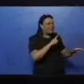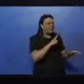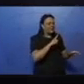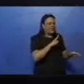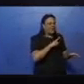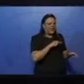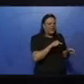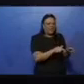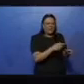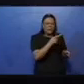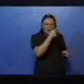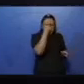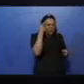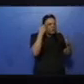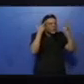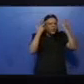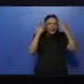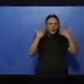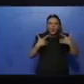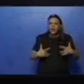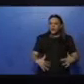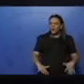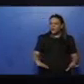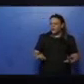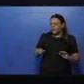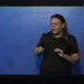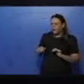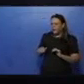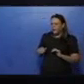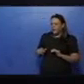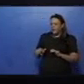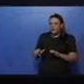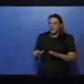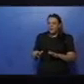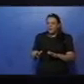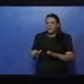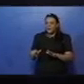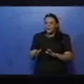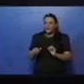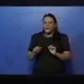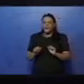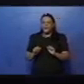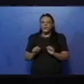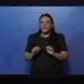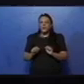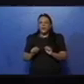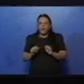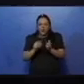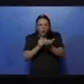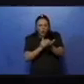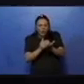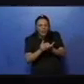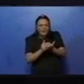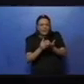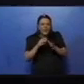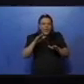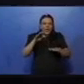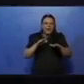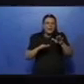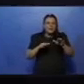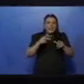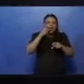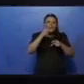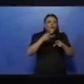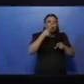convencimento nato. O autor lança mão de recursos persuasivos, acabei de dizer, que vão desde o tom da